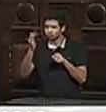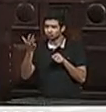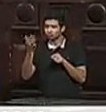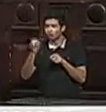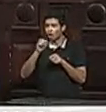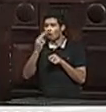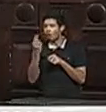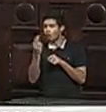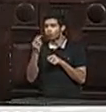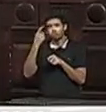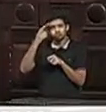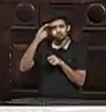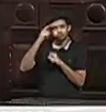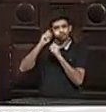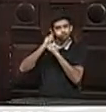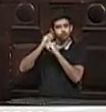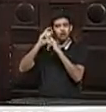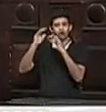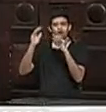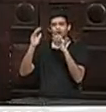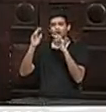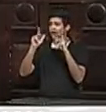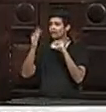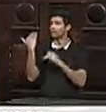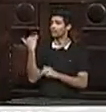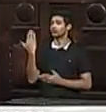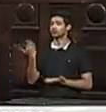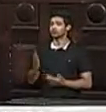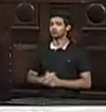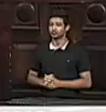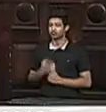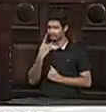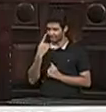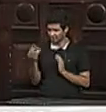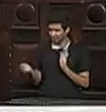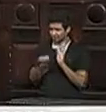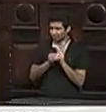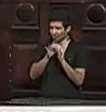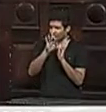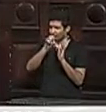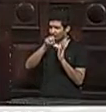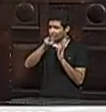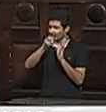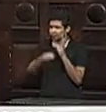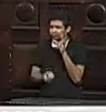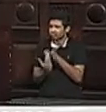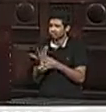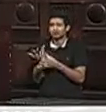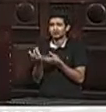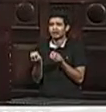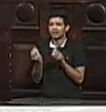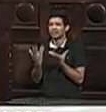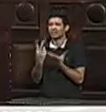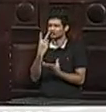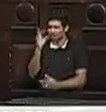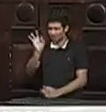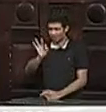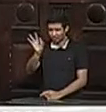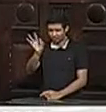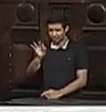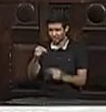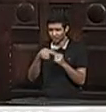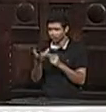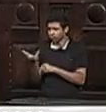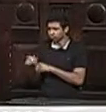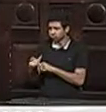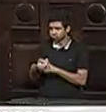não surpreendentemente, porque é anterior, que este fundo será criado 2% da